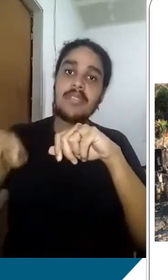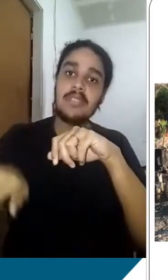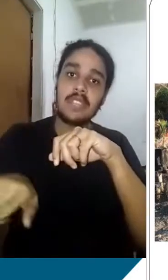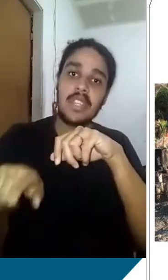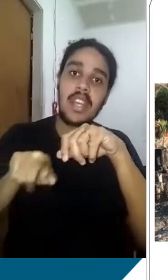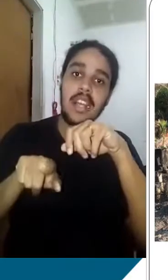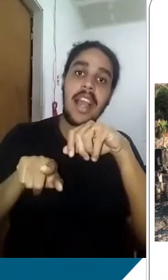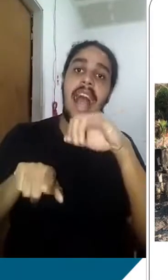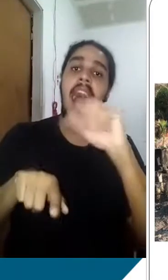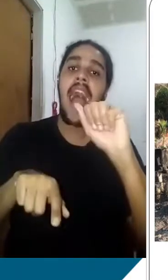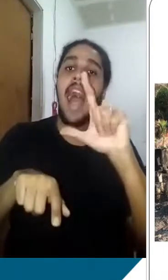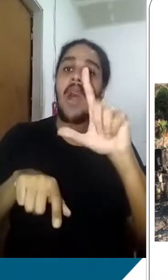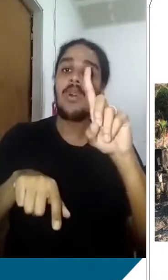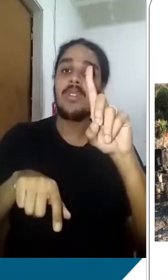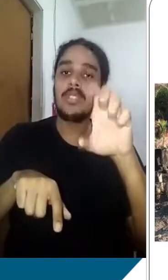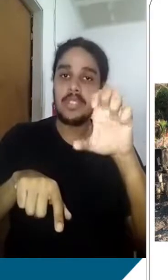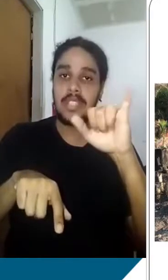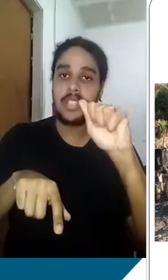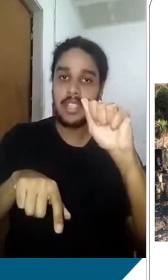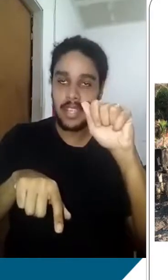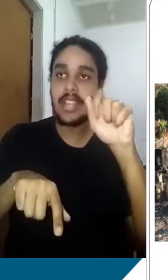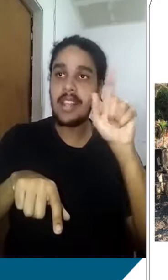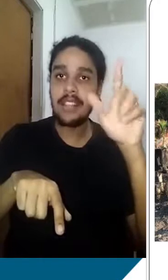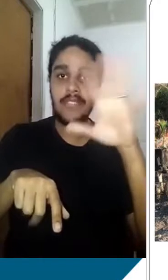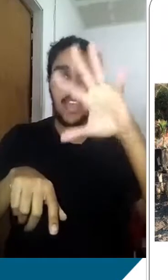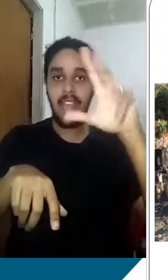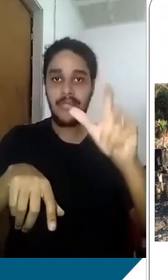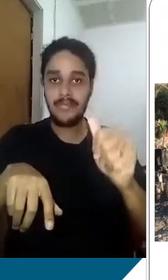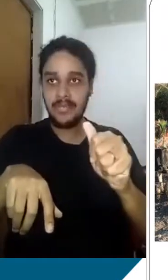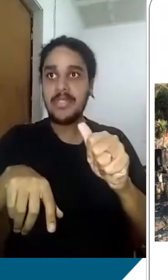outro uma aldeia também na África, onde